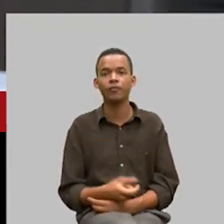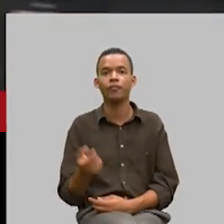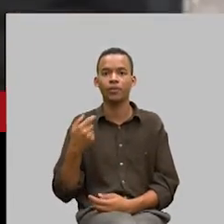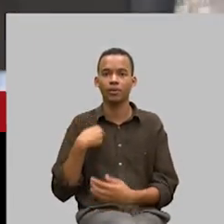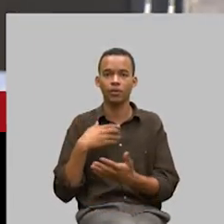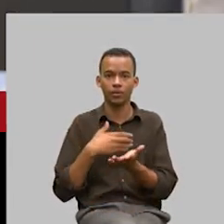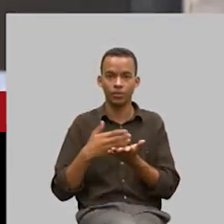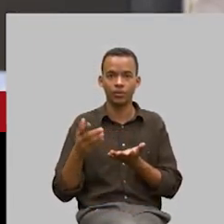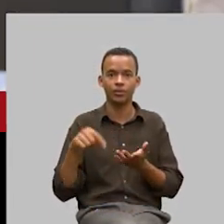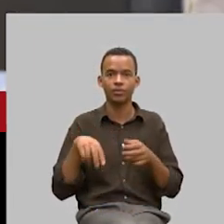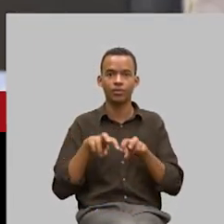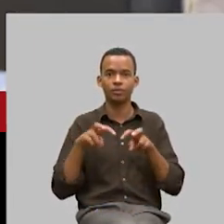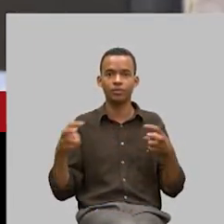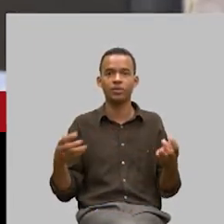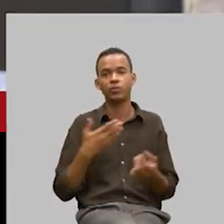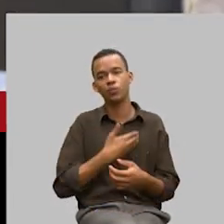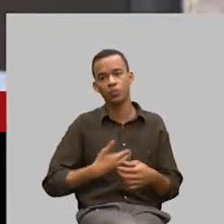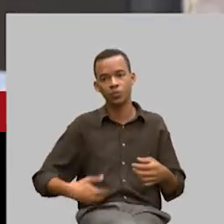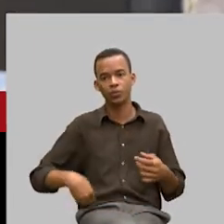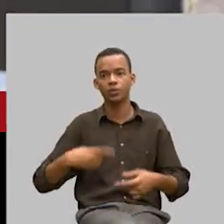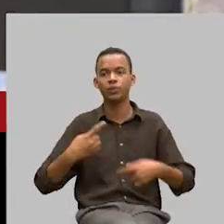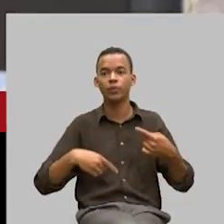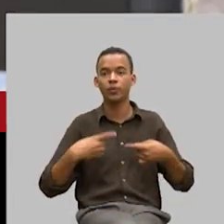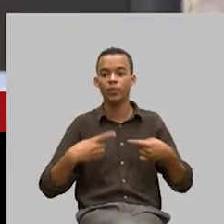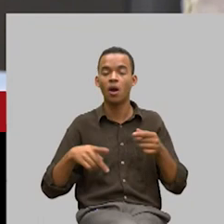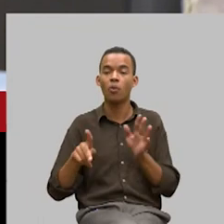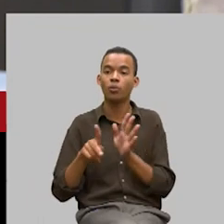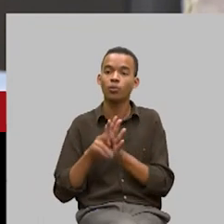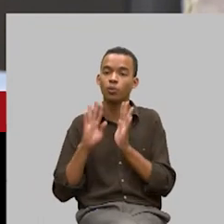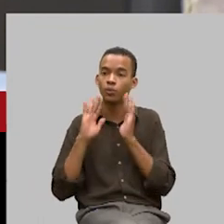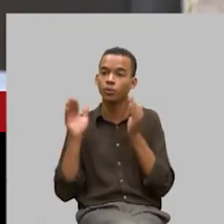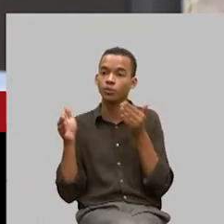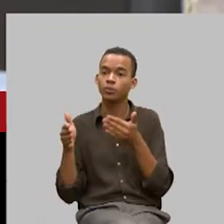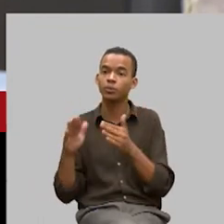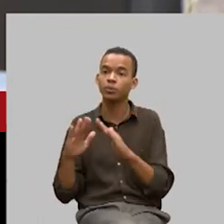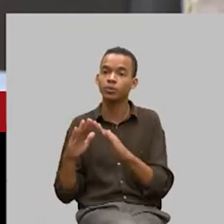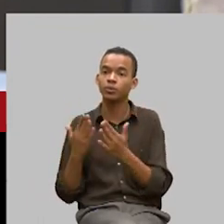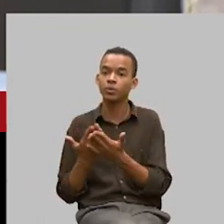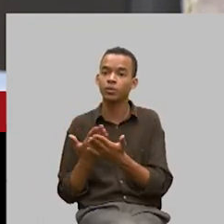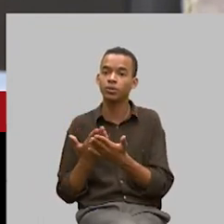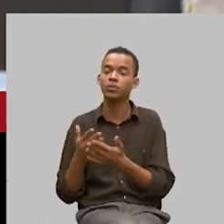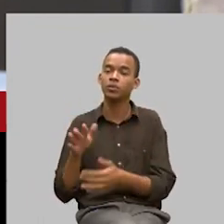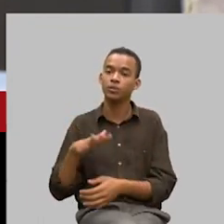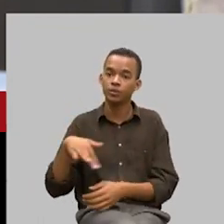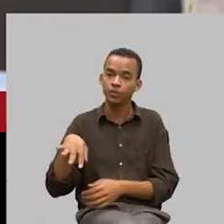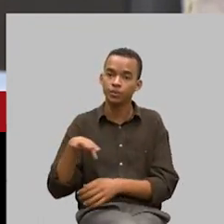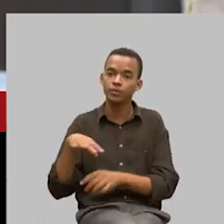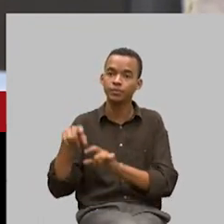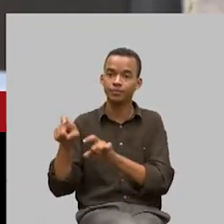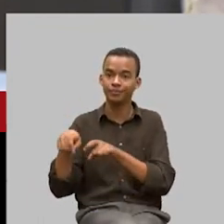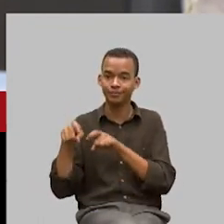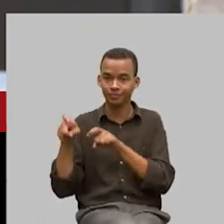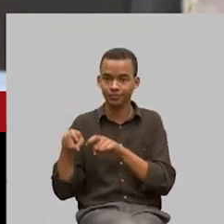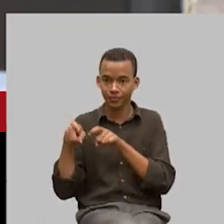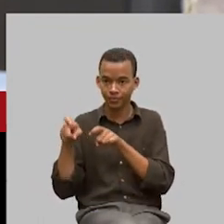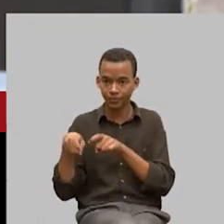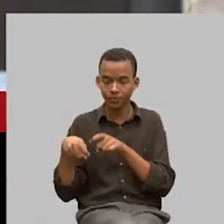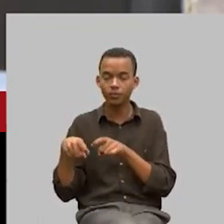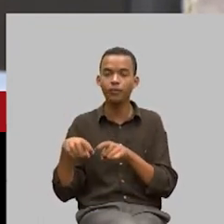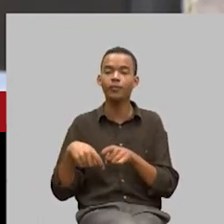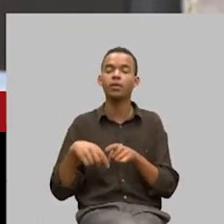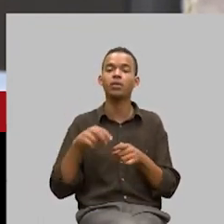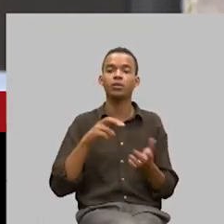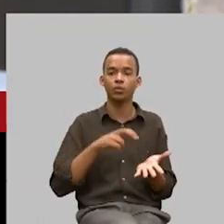uma mesa que é políticas públicas paraa Educação do campo eh eu venho reforçar então um pouco que o grupo falou de